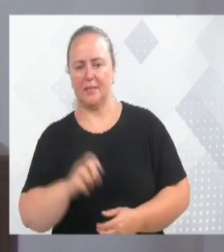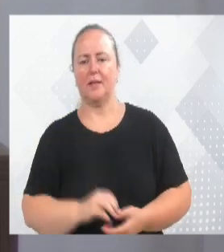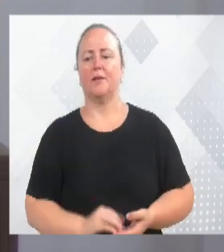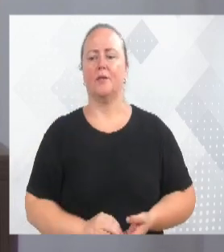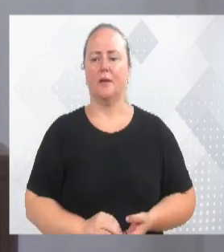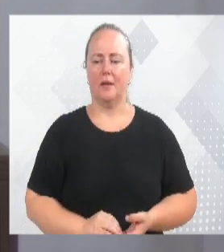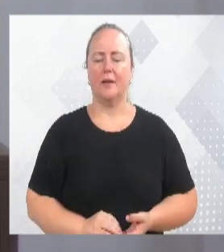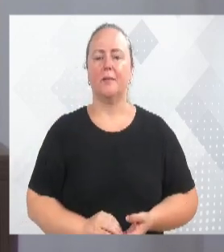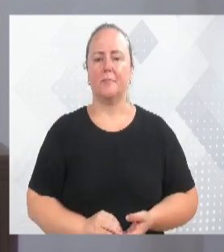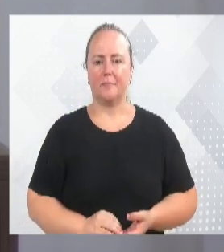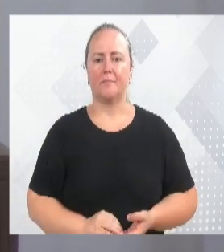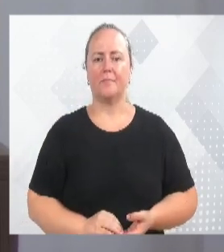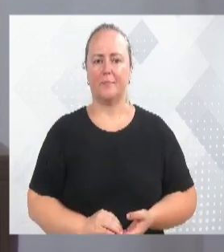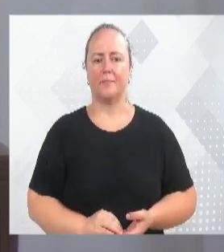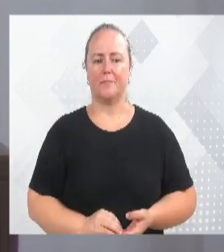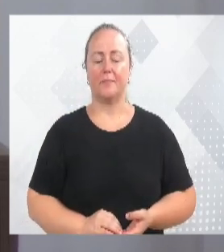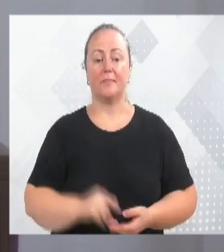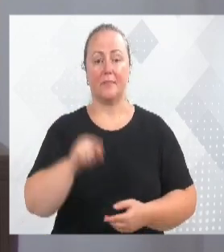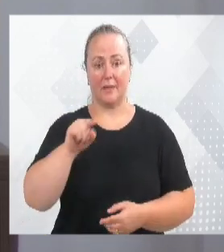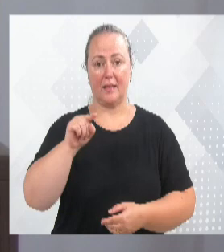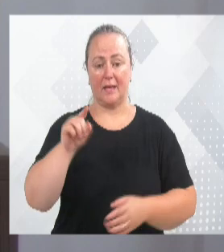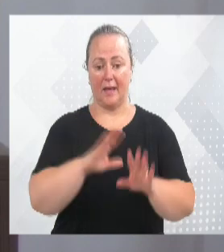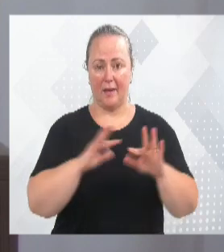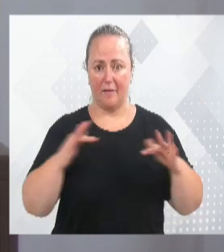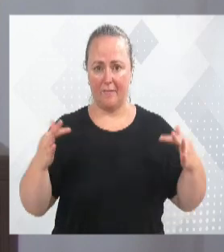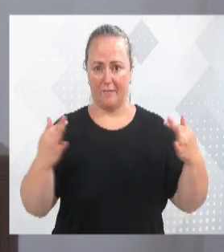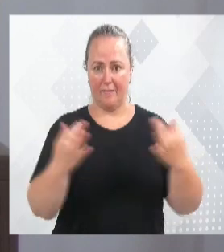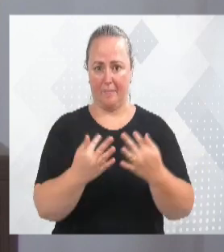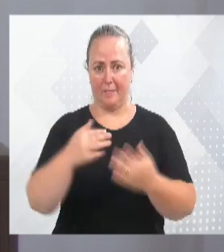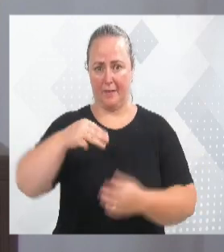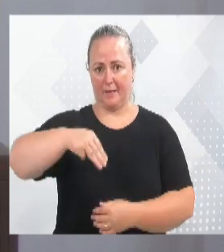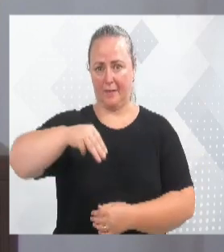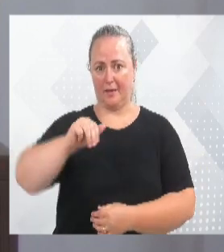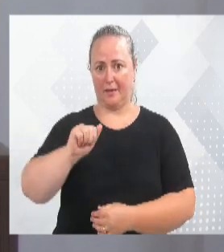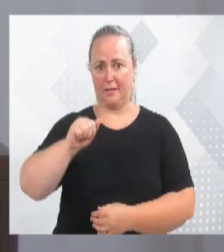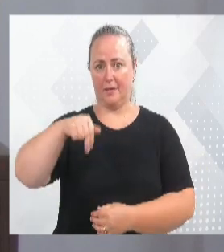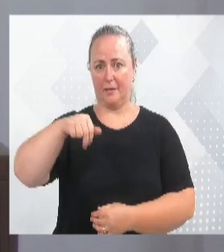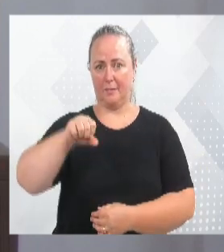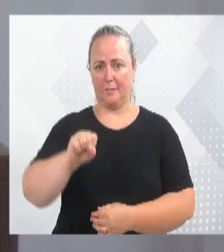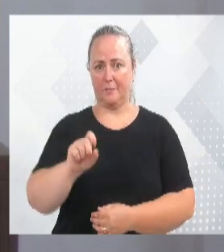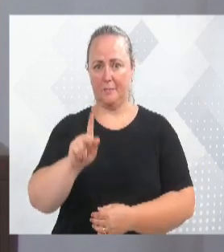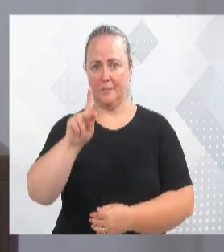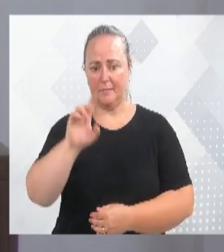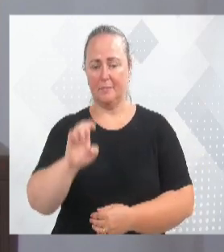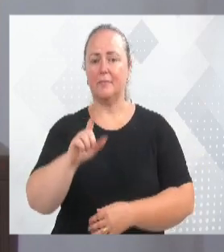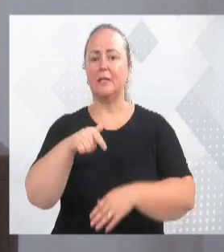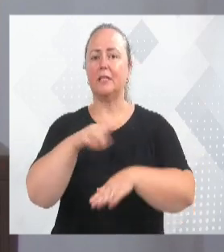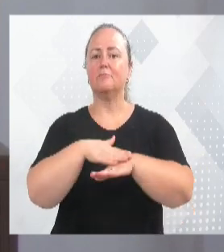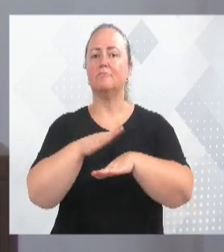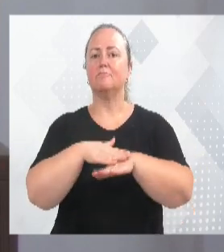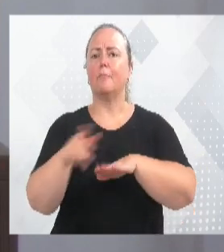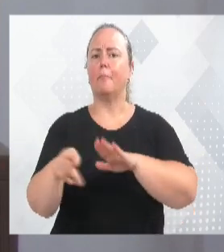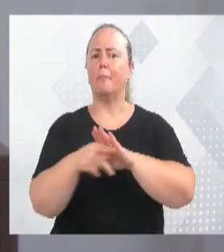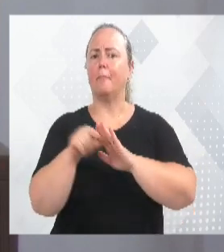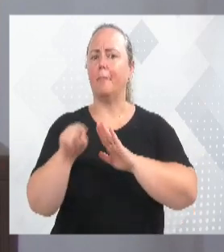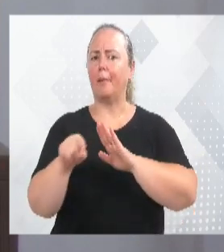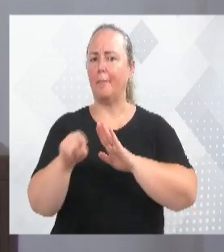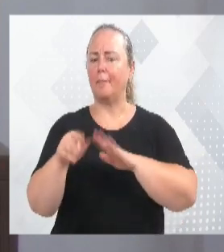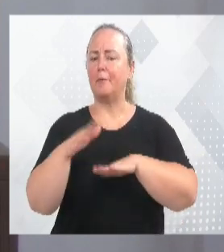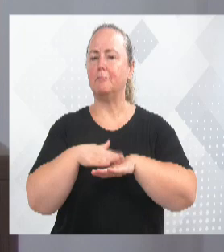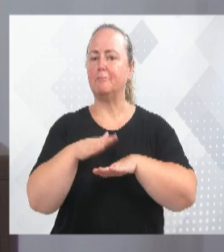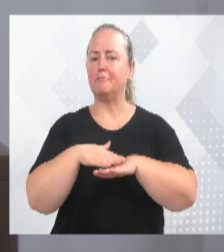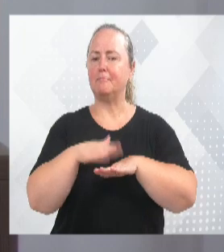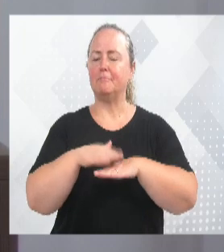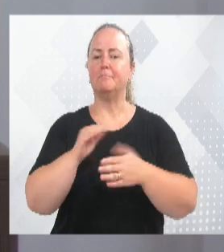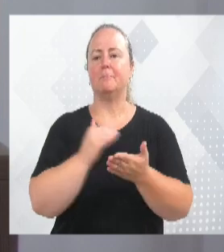começaram os patriarcas da família Mans que iniciaram a industrialização com receitas próprias. Começaram com